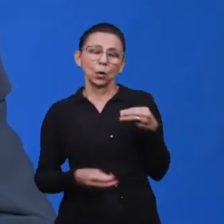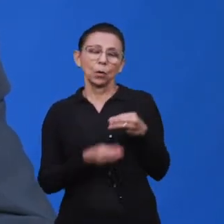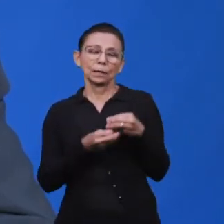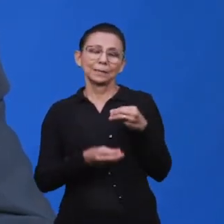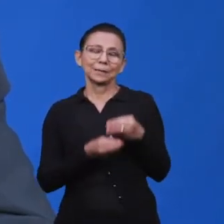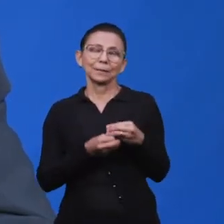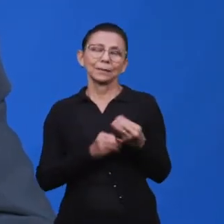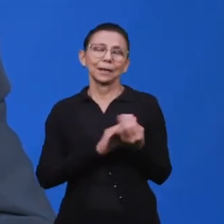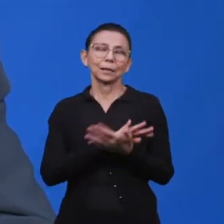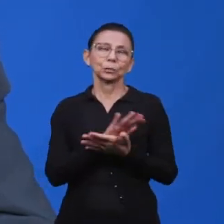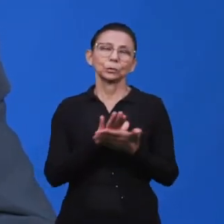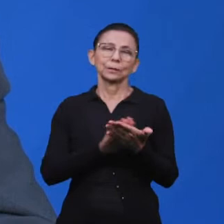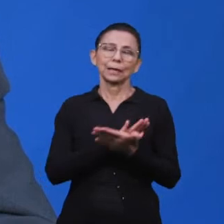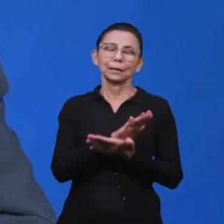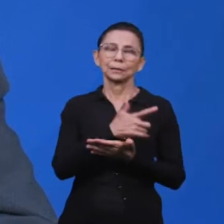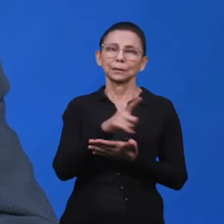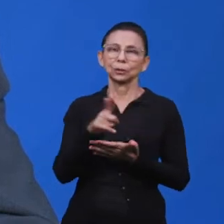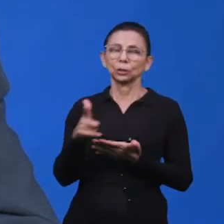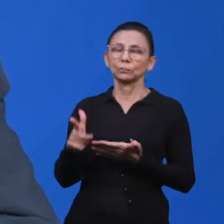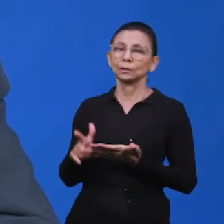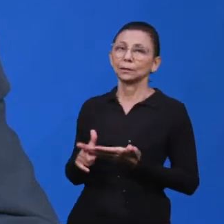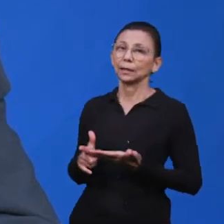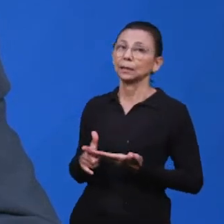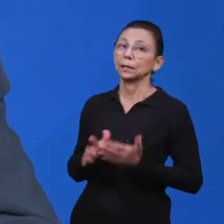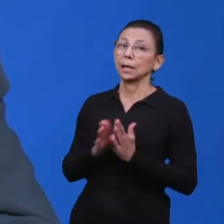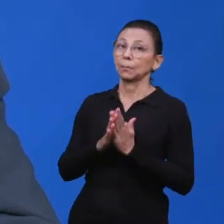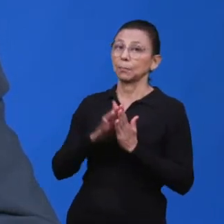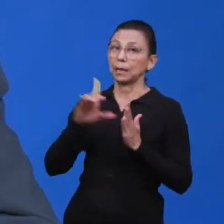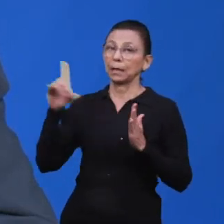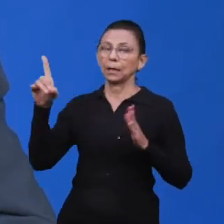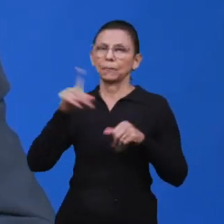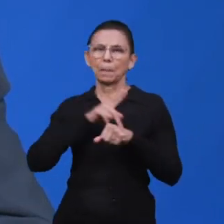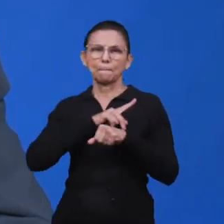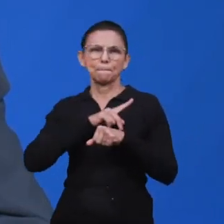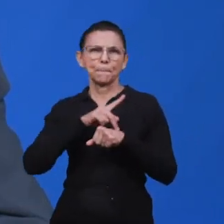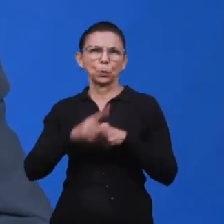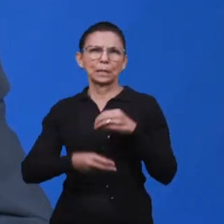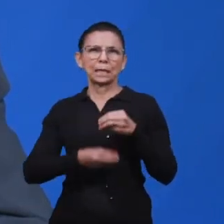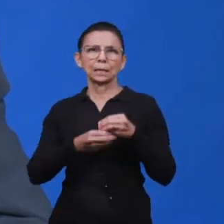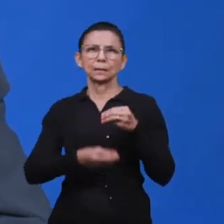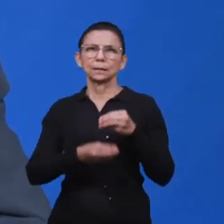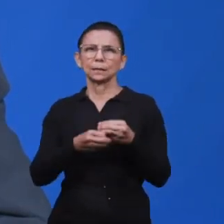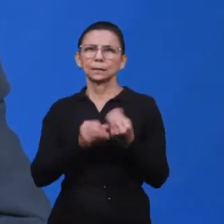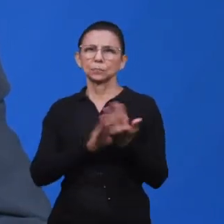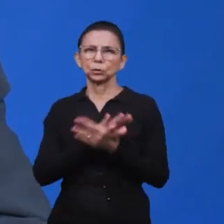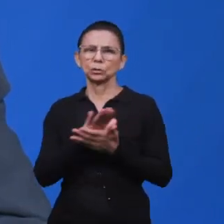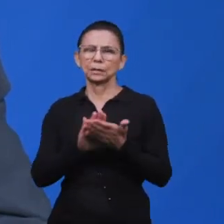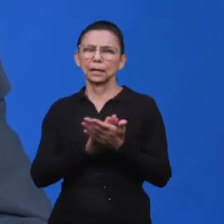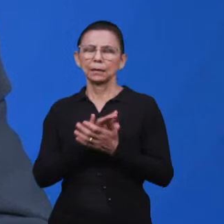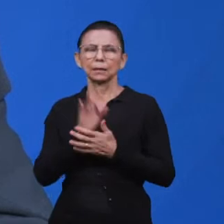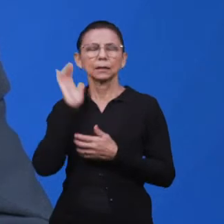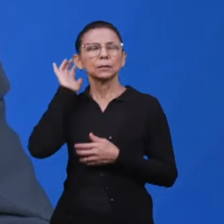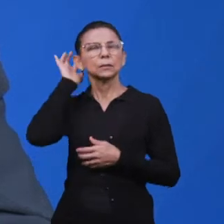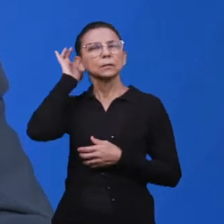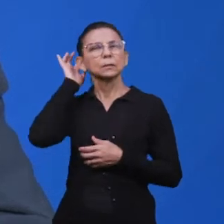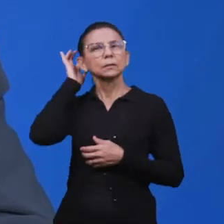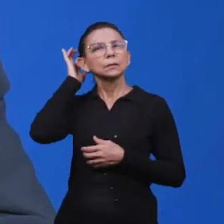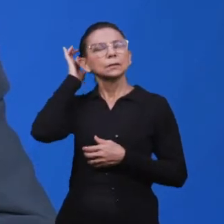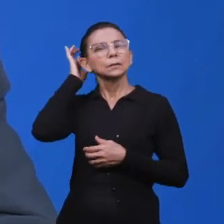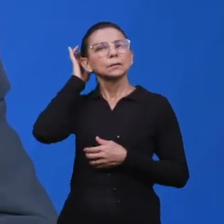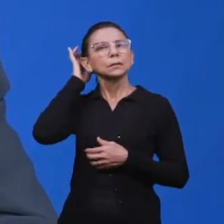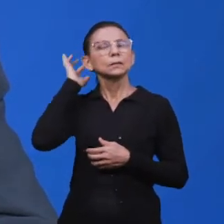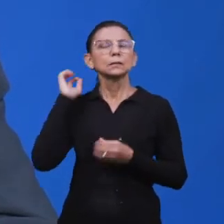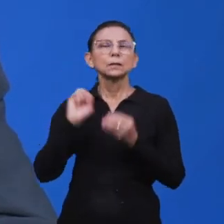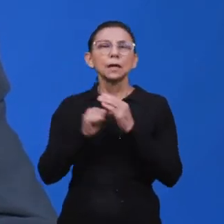que é pão sem fermento. É a palavra de Jesus, sem nenhum acréscimo, né? Das pessoas. E as ervas